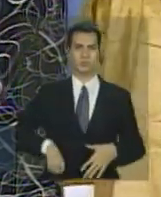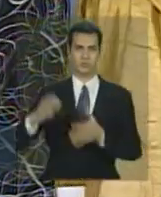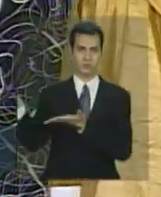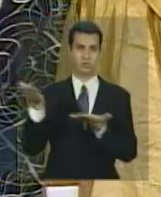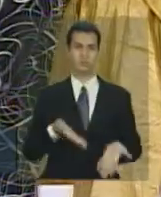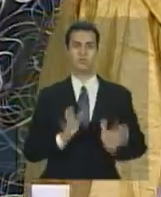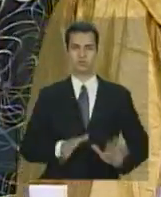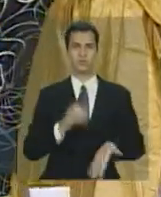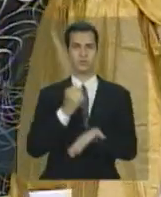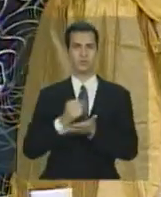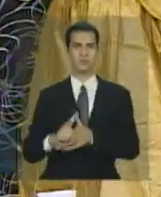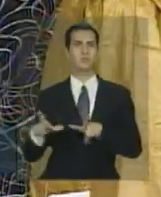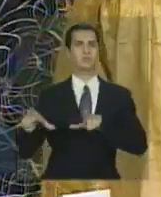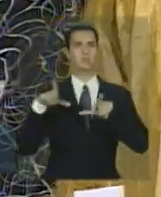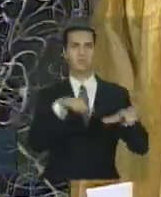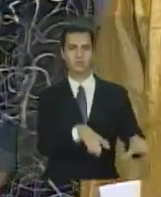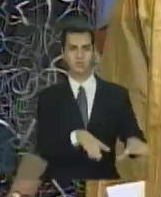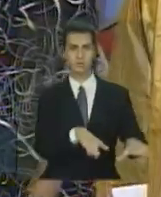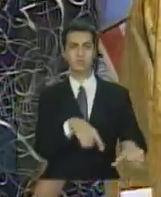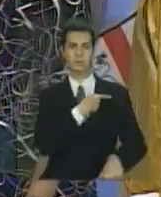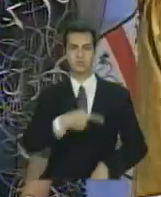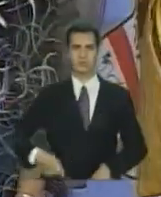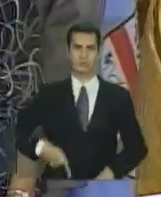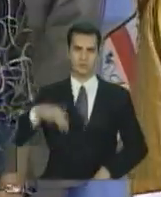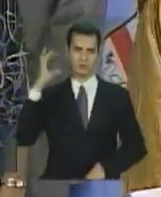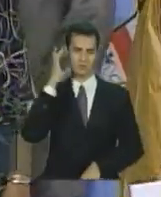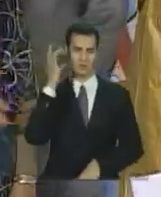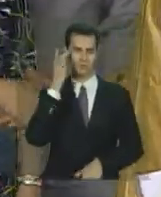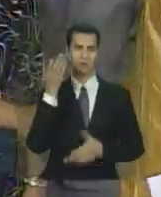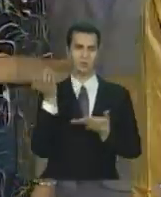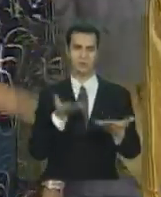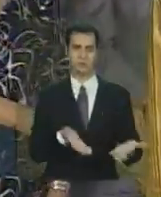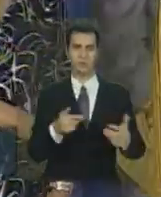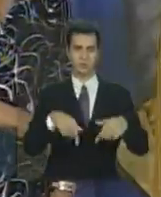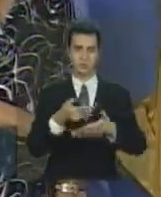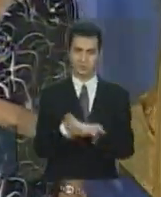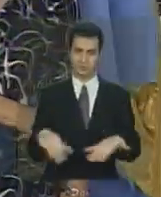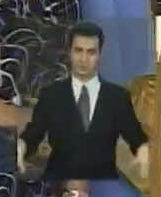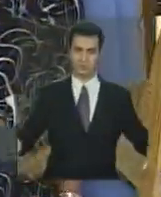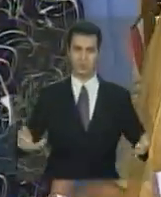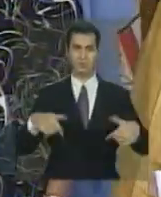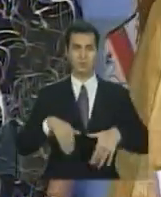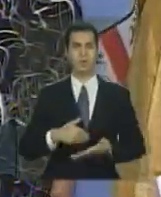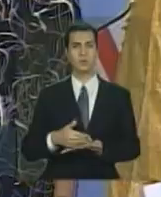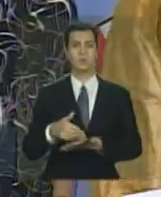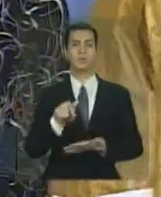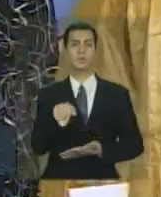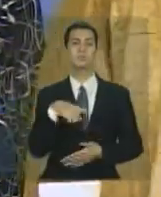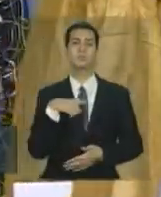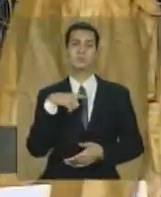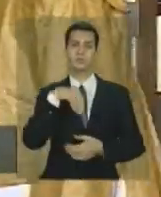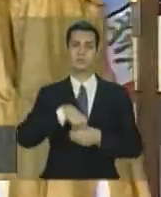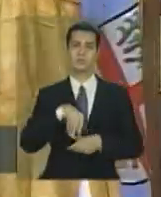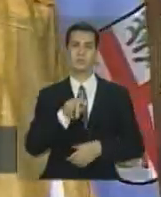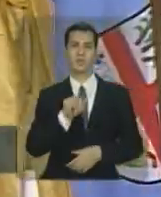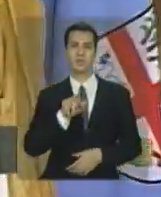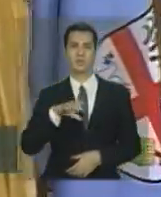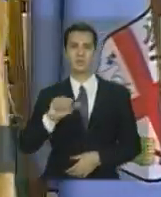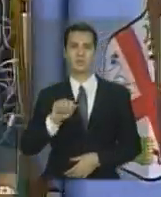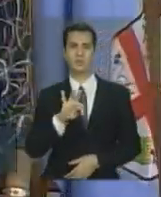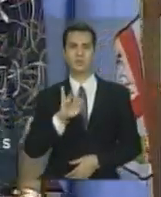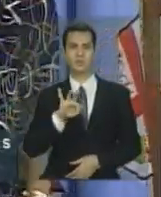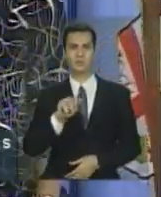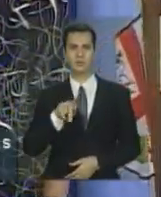já foram recebidos pela presidenta Dilma Rousseff nessa cerimônia que acontece aí no Palácio do